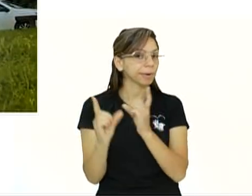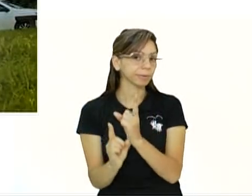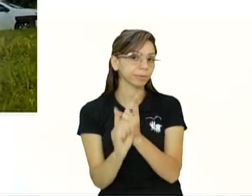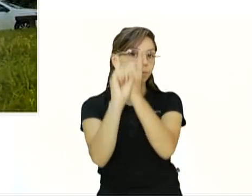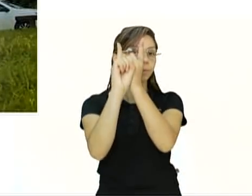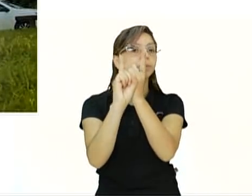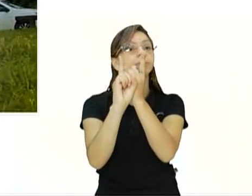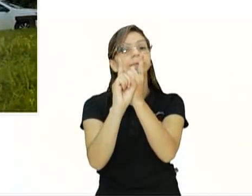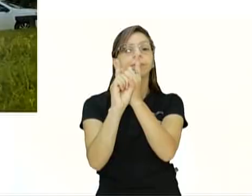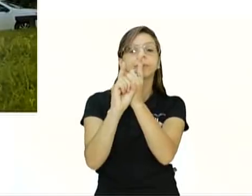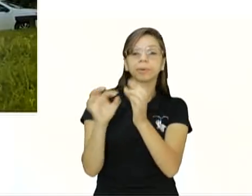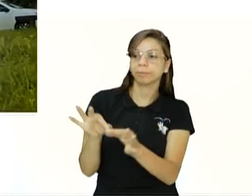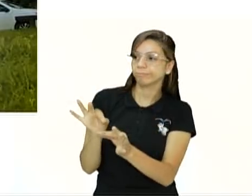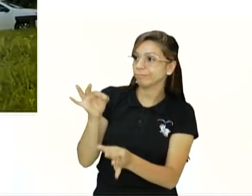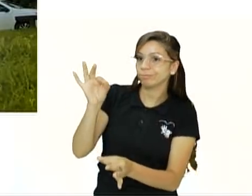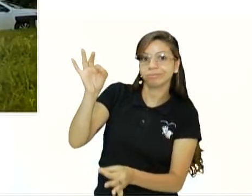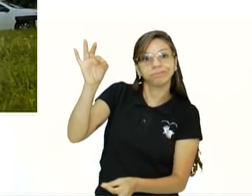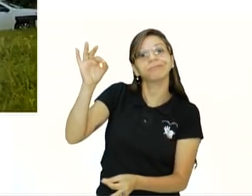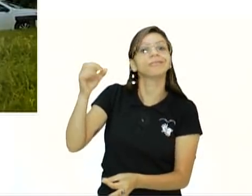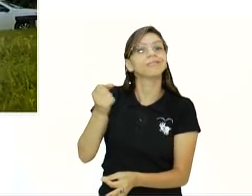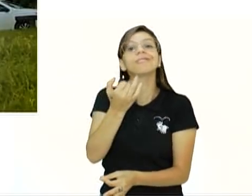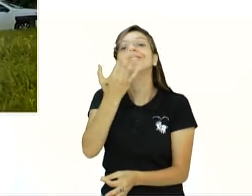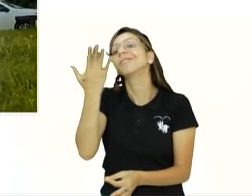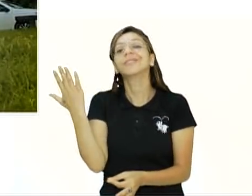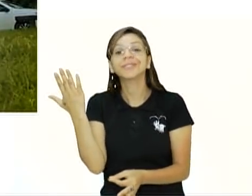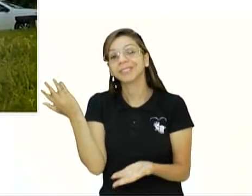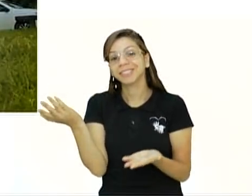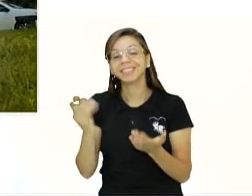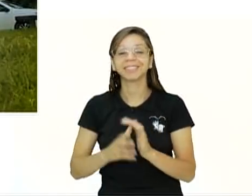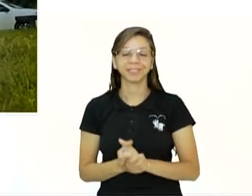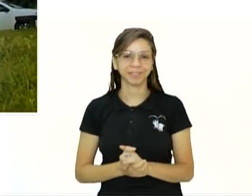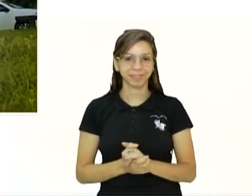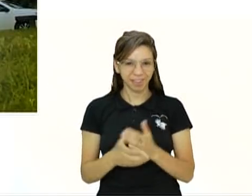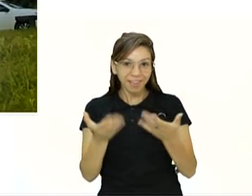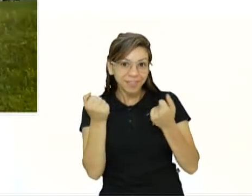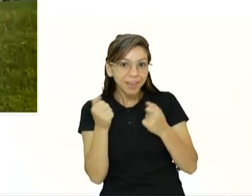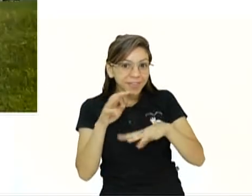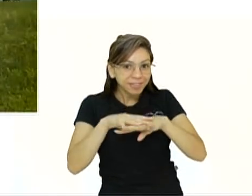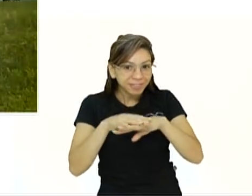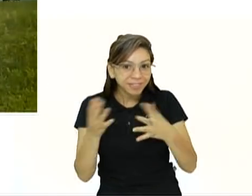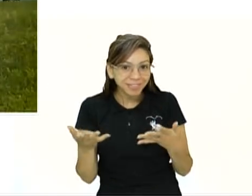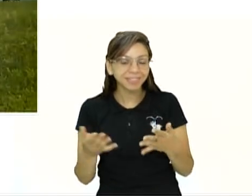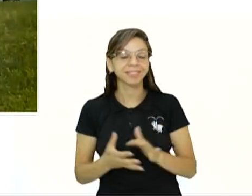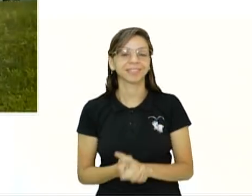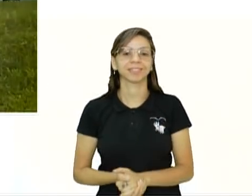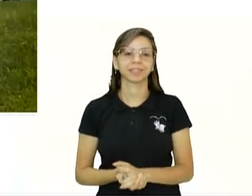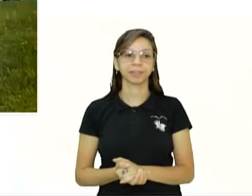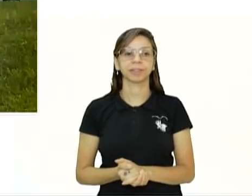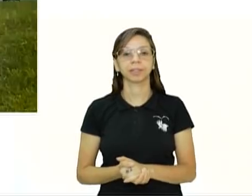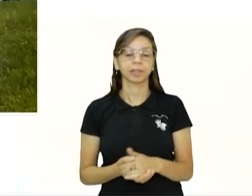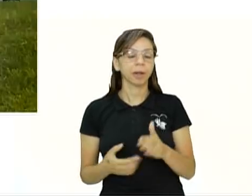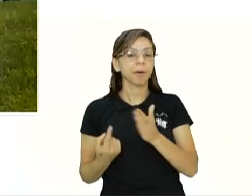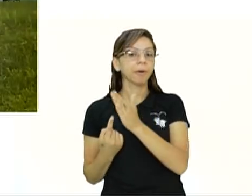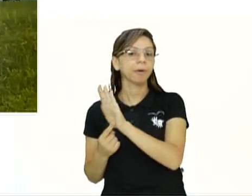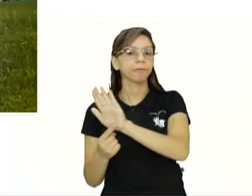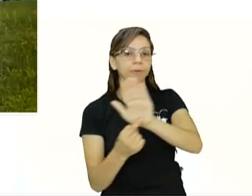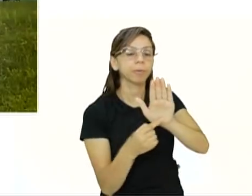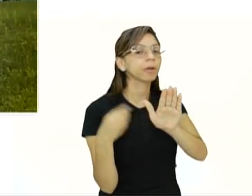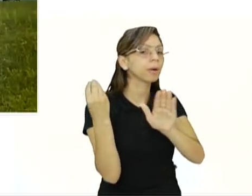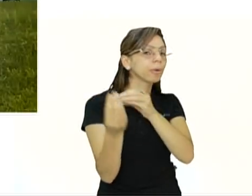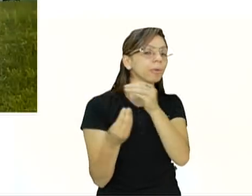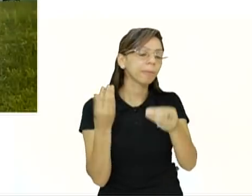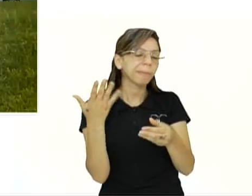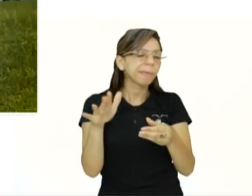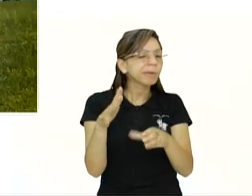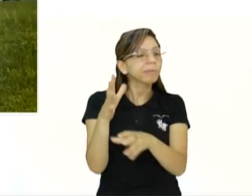a altura daquela torre, aquela chaminézinha ali atrás. Vamos para as continhas? Então vamos mostrar para vocês como mais ou menos que eu fiz esse cálculo,